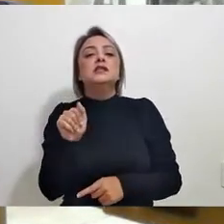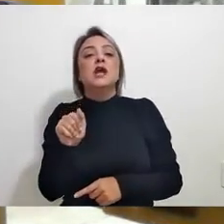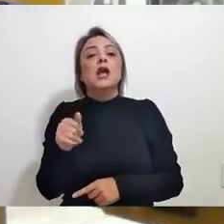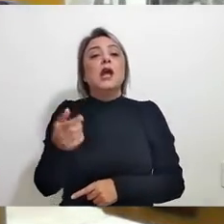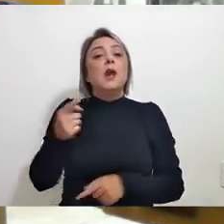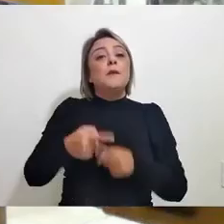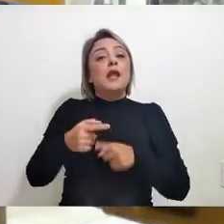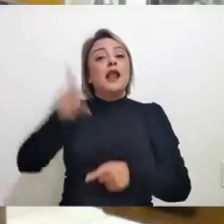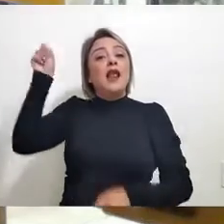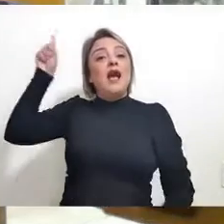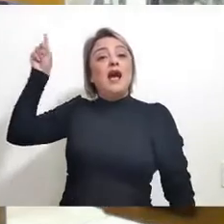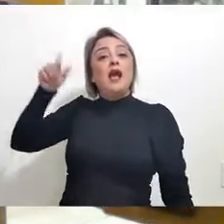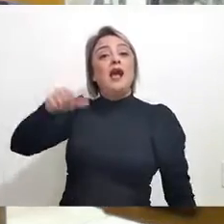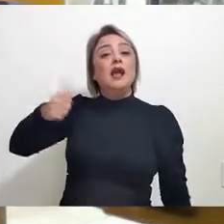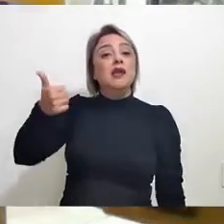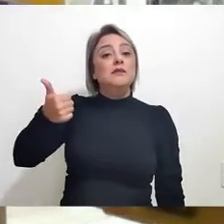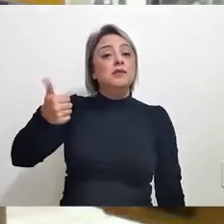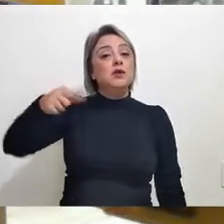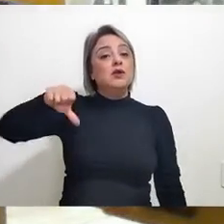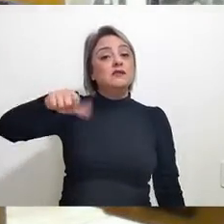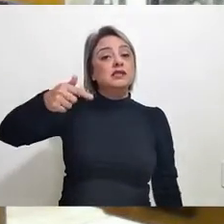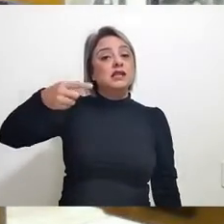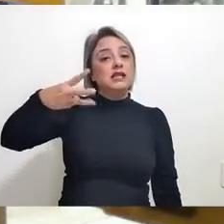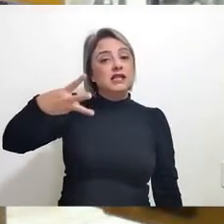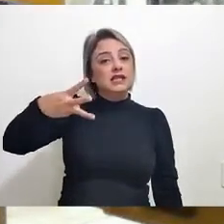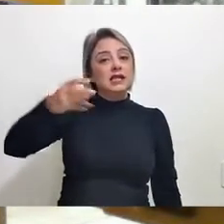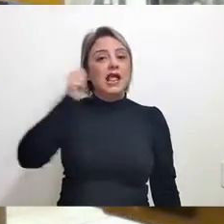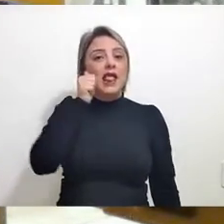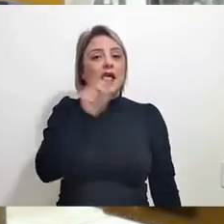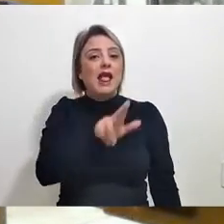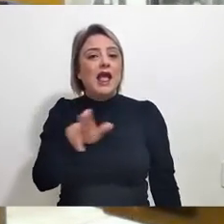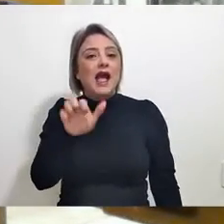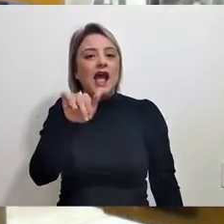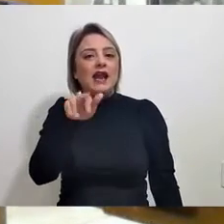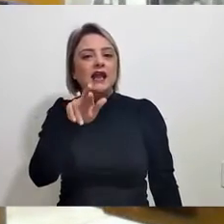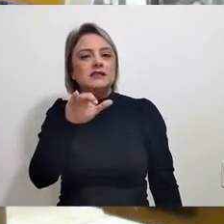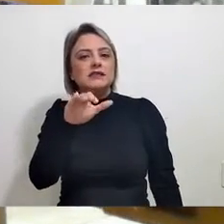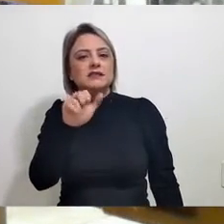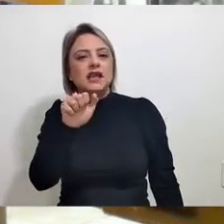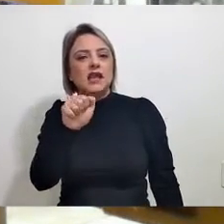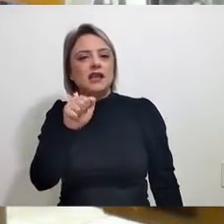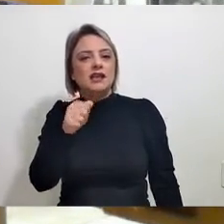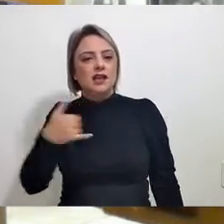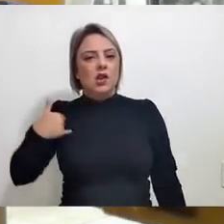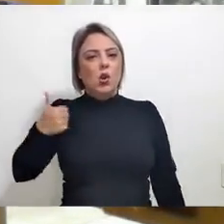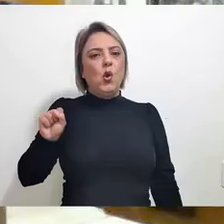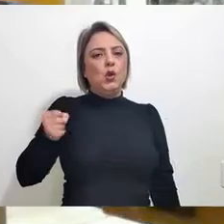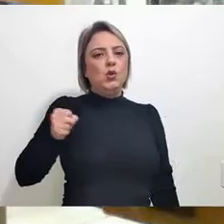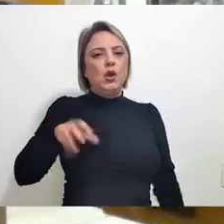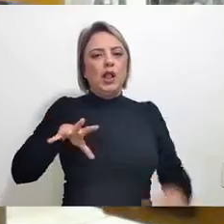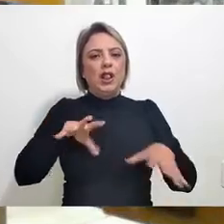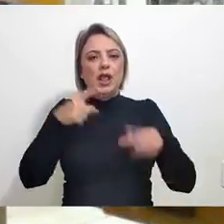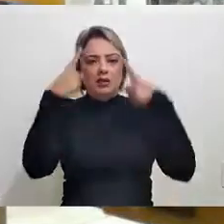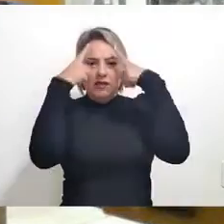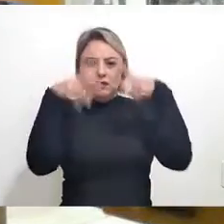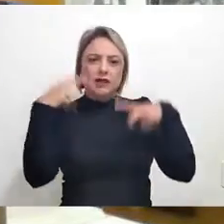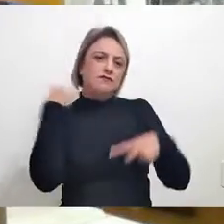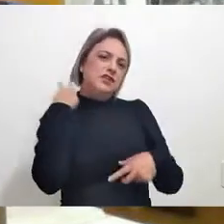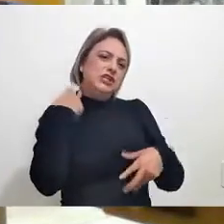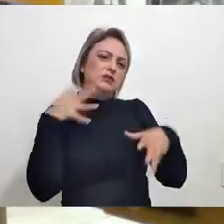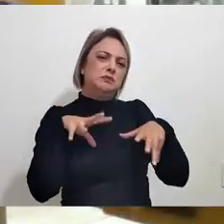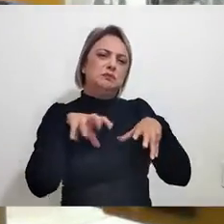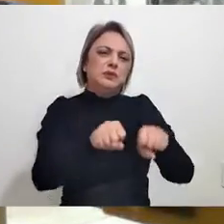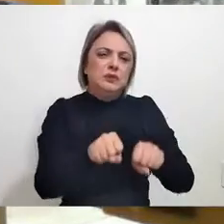ano, em 1973, teve a Analídio. Na Lídia, que morreu com o mesmo crime bárbaro. E quantas Aracelis,